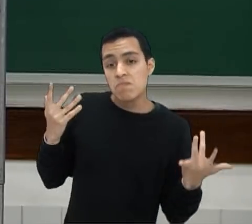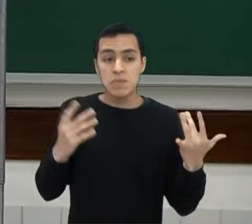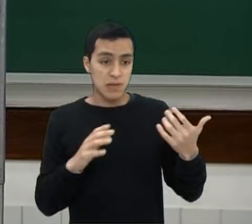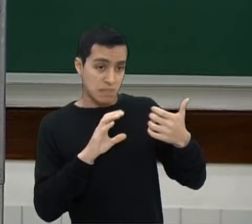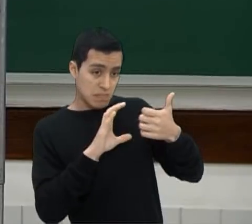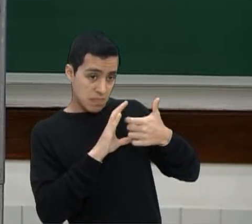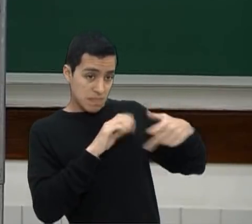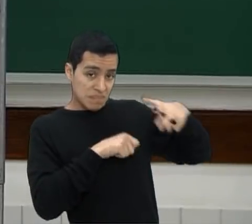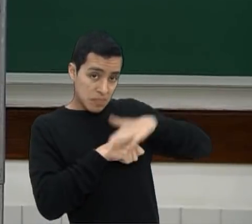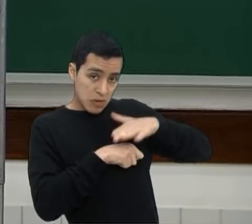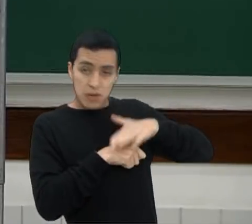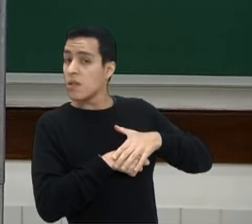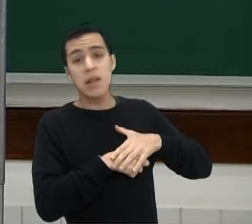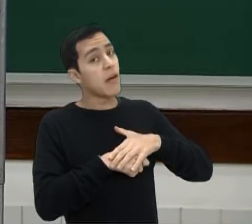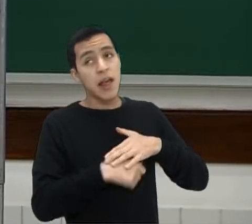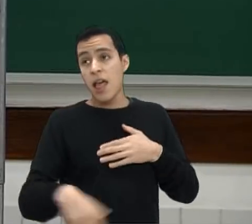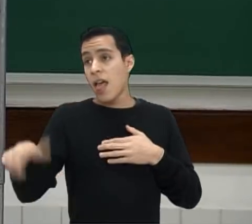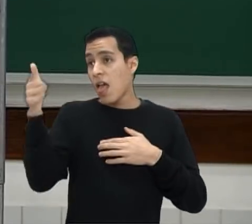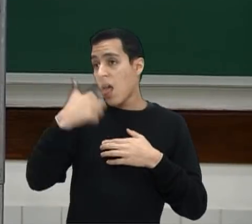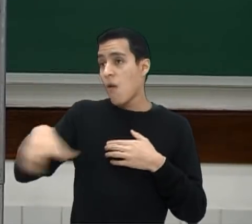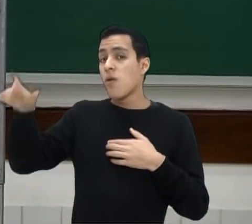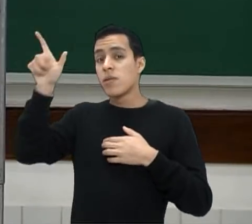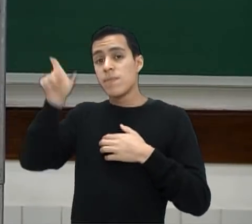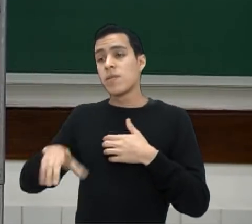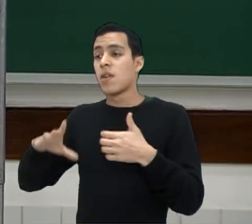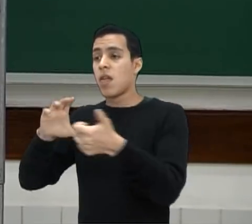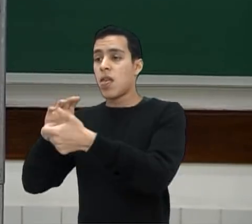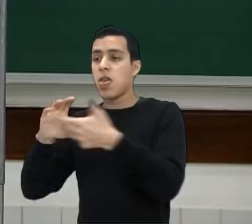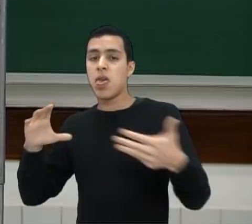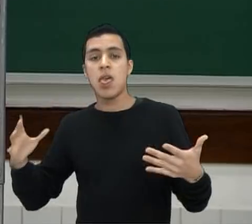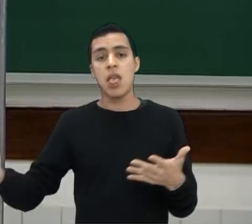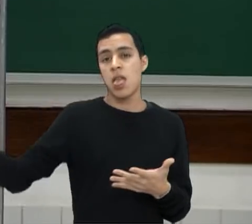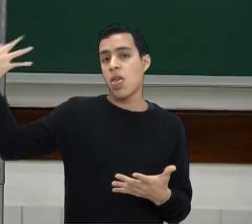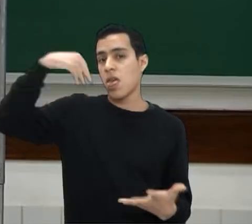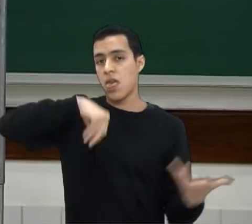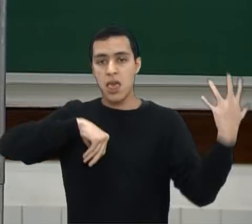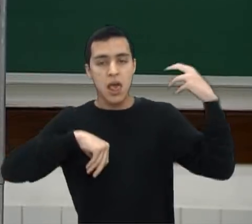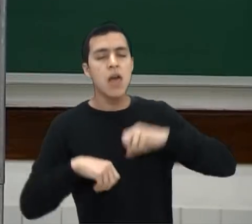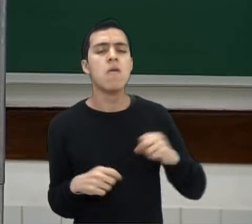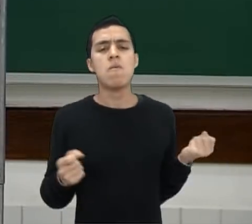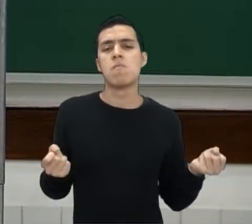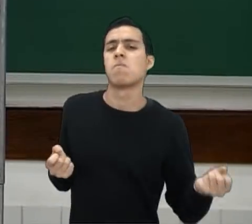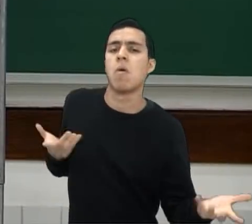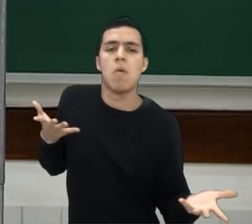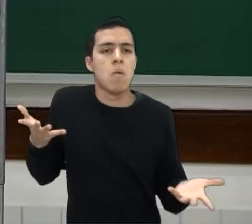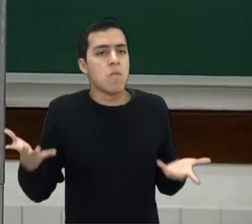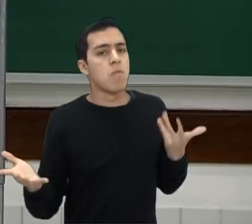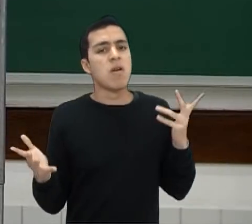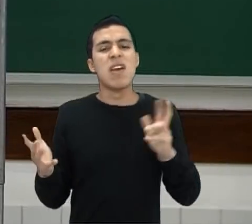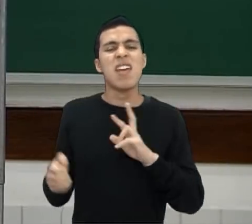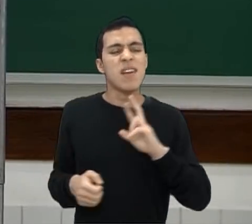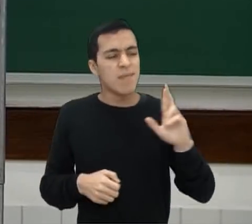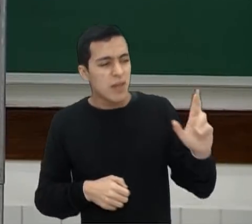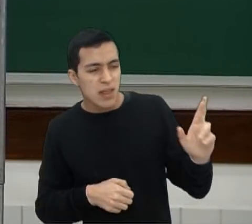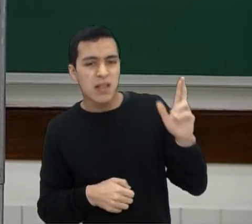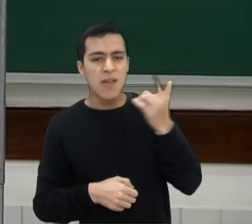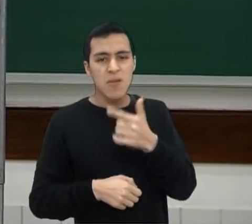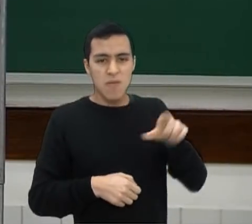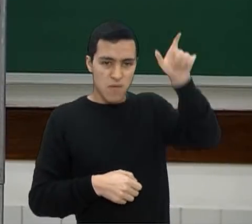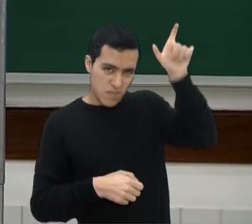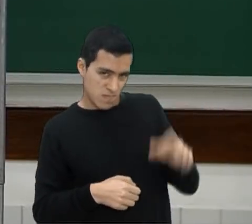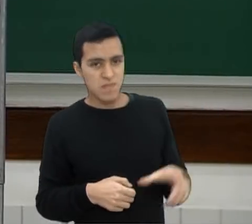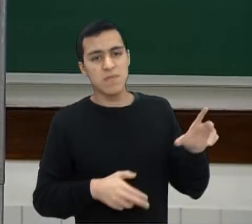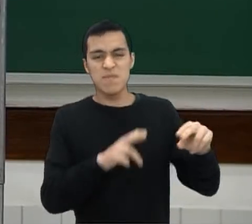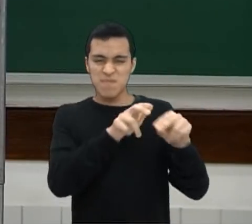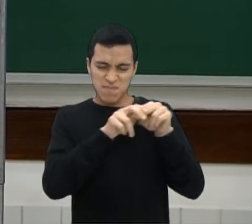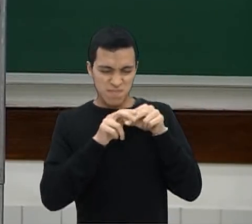as características dele, enquanto pessoa. Ele vai fazer uma representação incorporando um outro ser que não ele, certo?